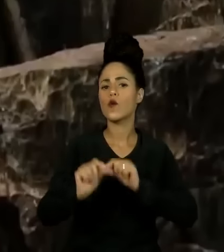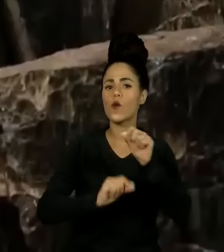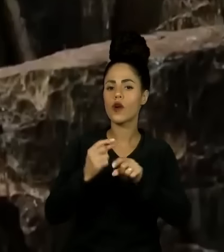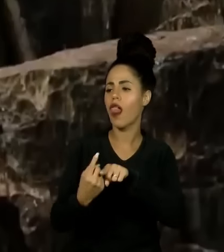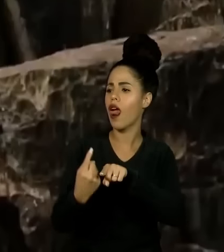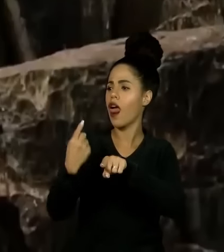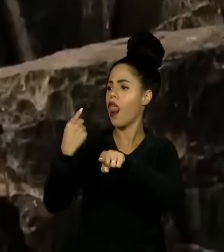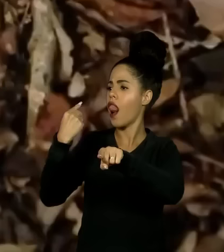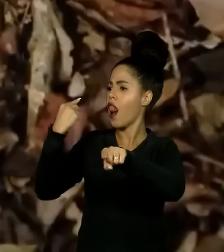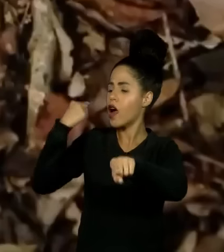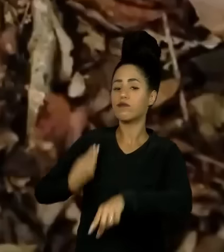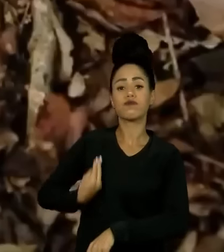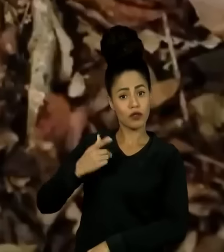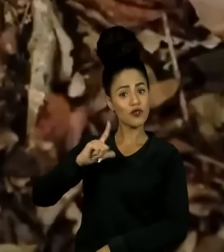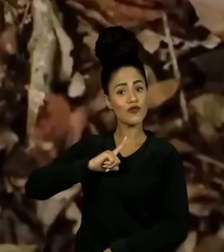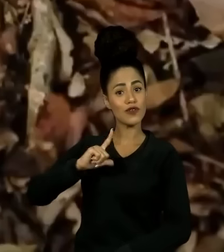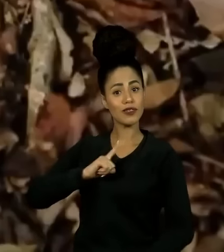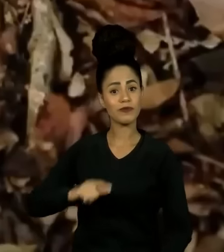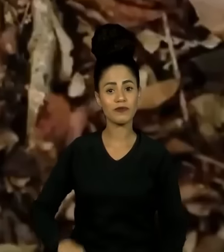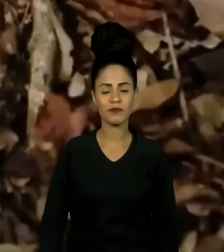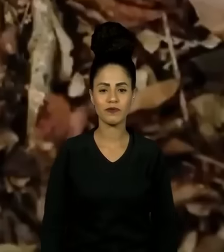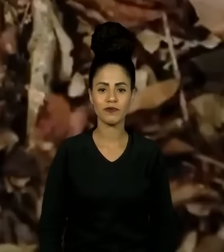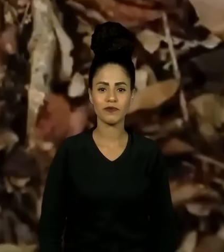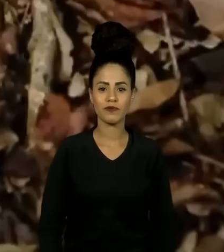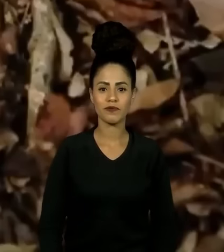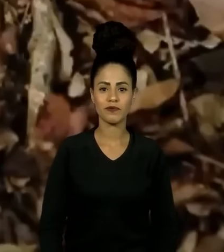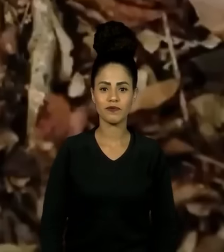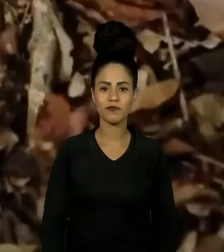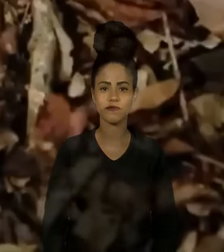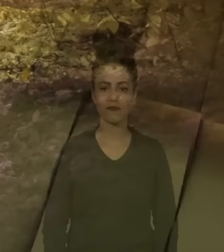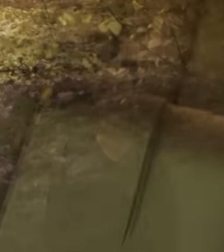foi um vazio demográfico.